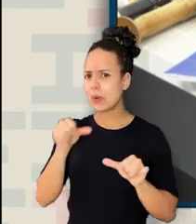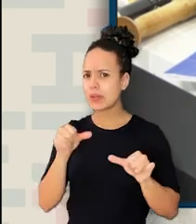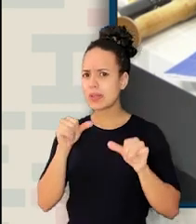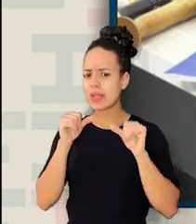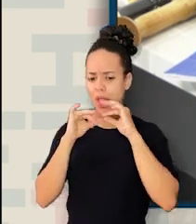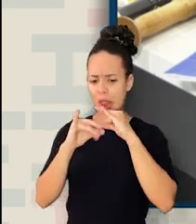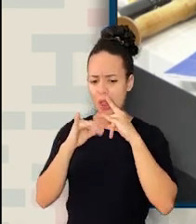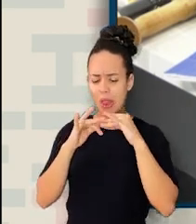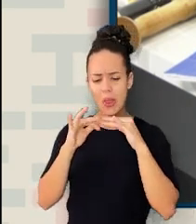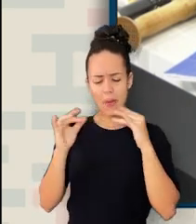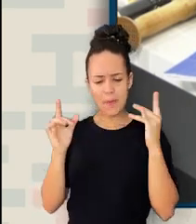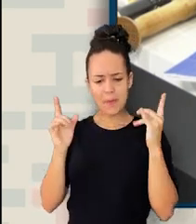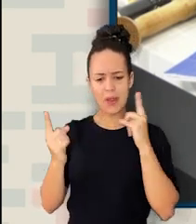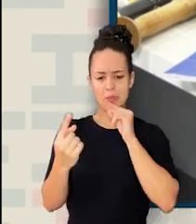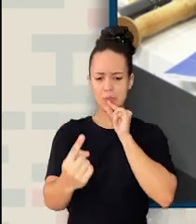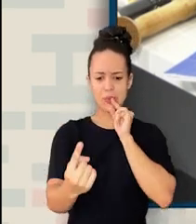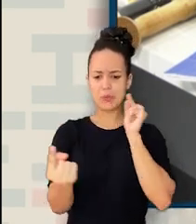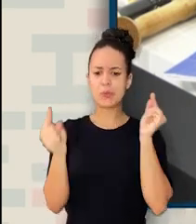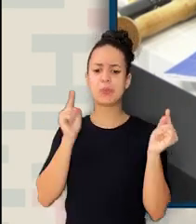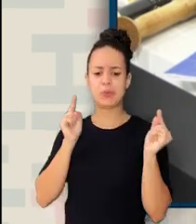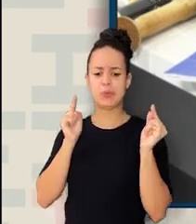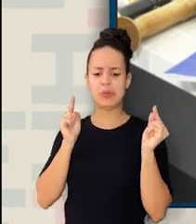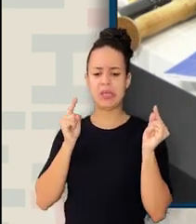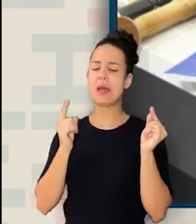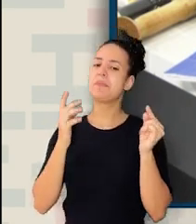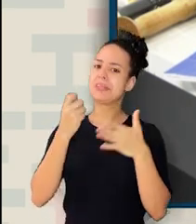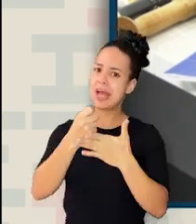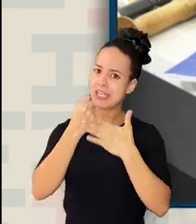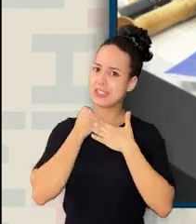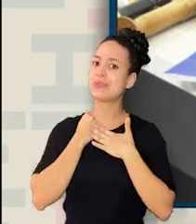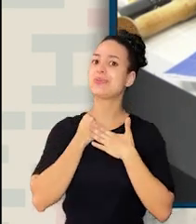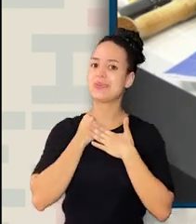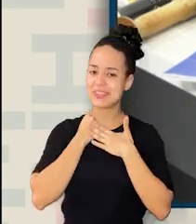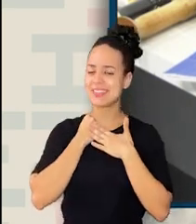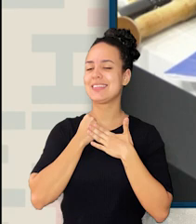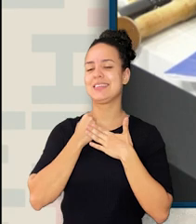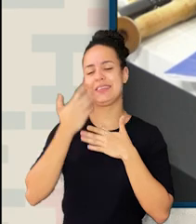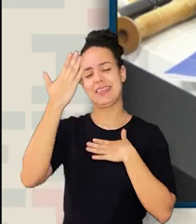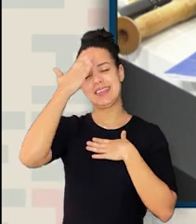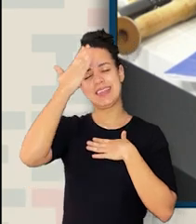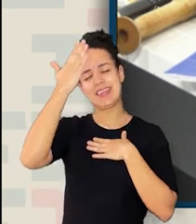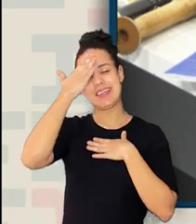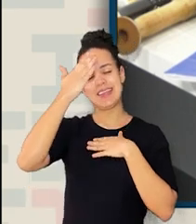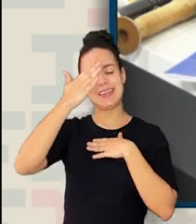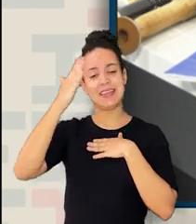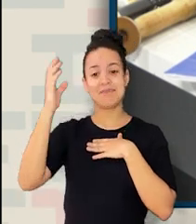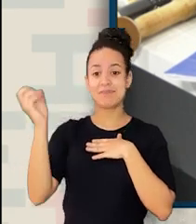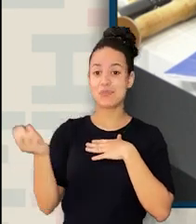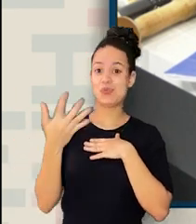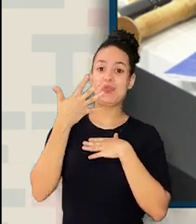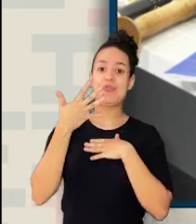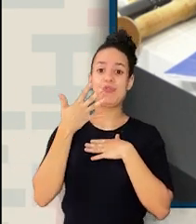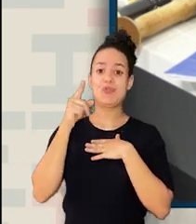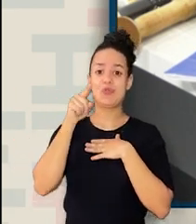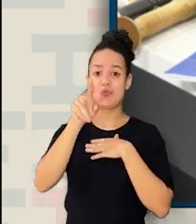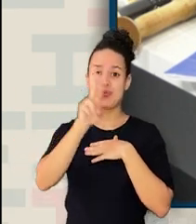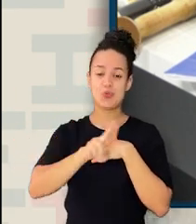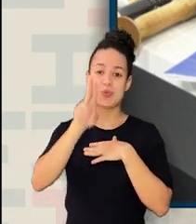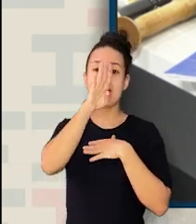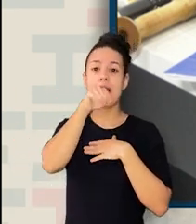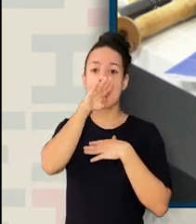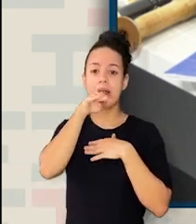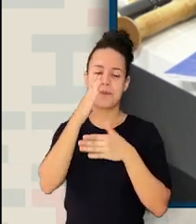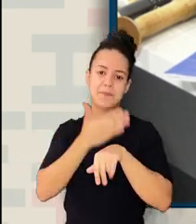tocar, e isso faz com que você realmente internalize essa grande novidade dessa articulação para